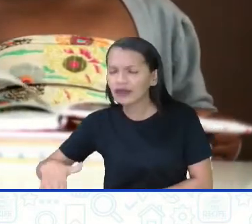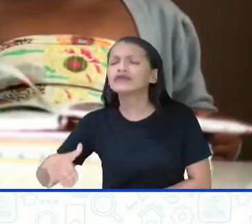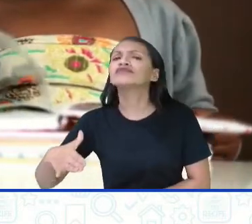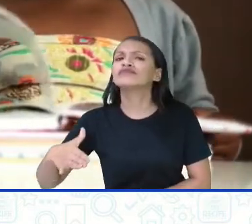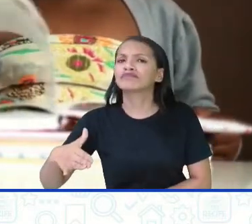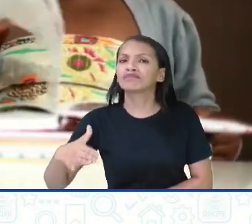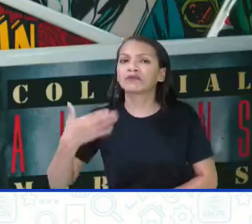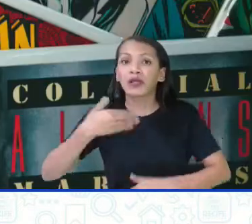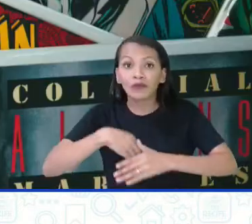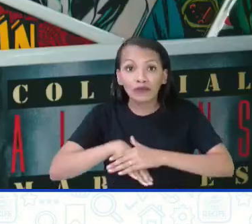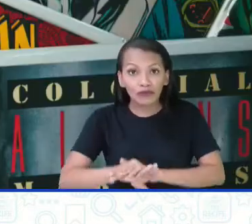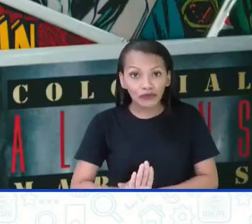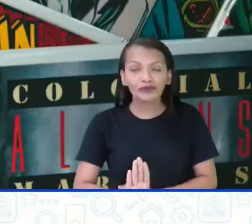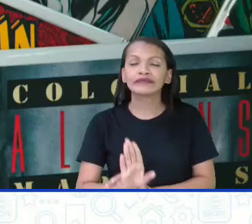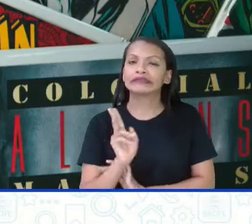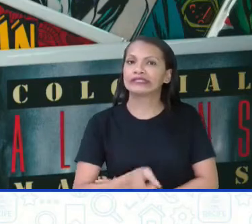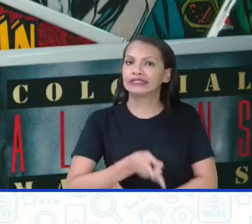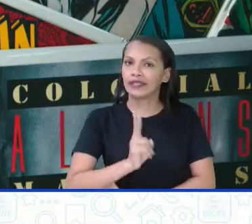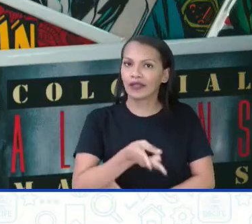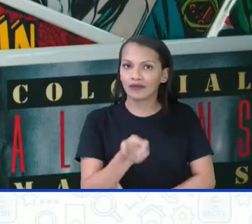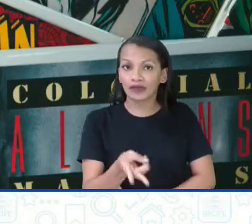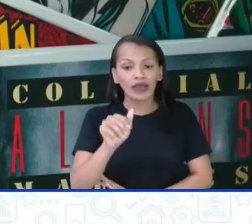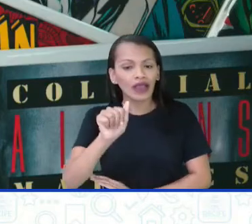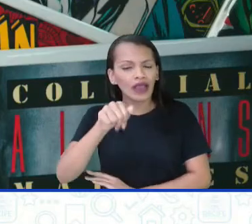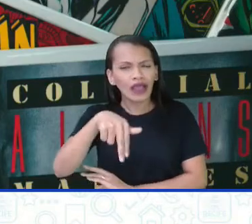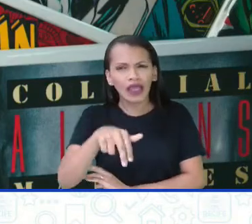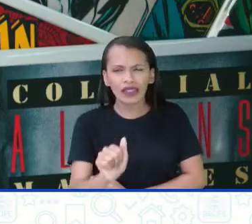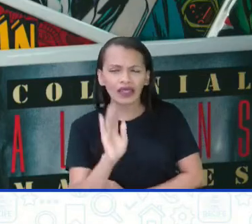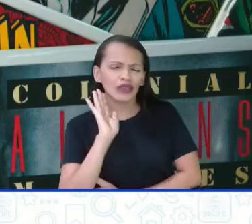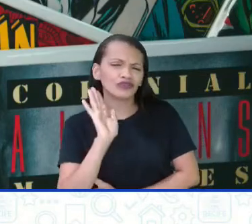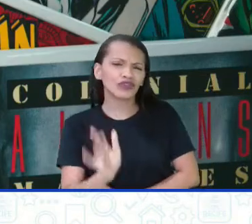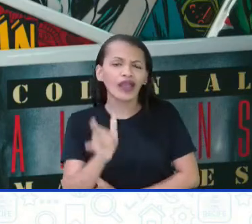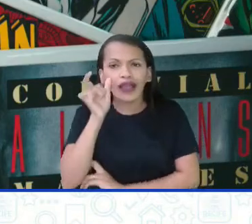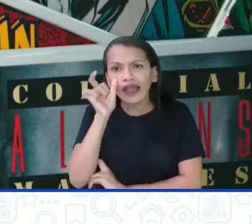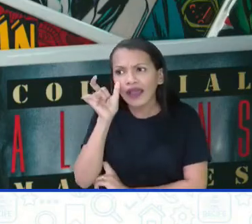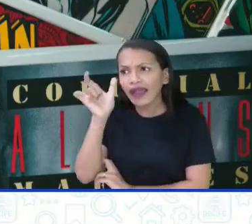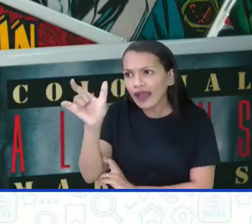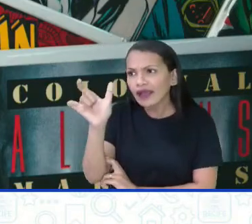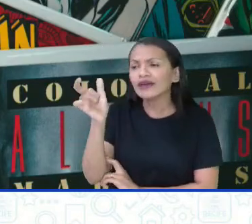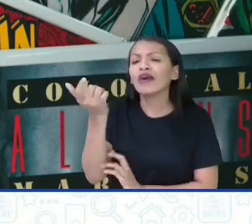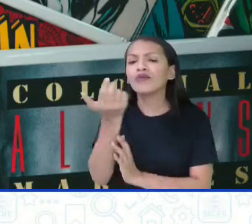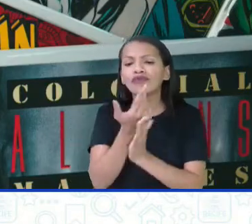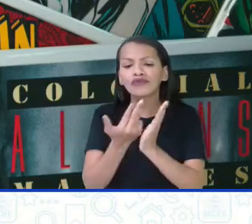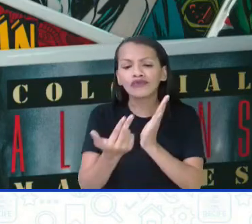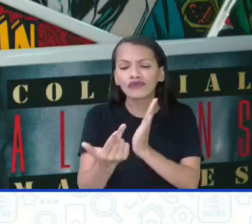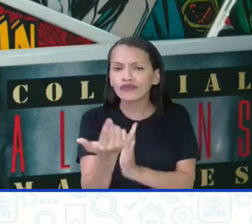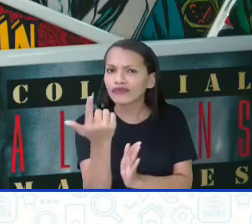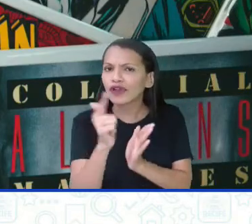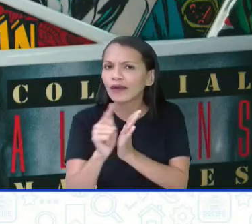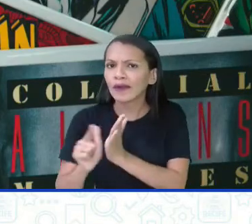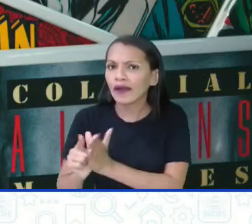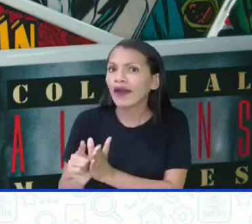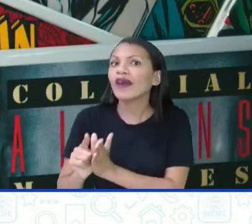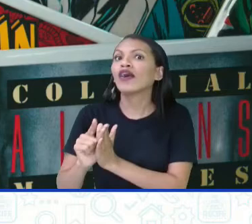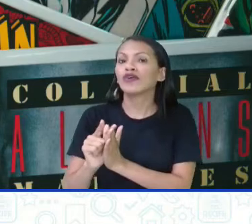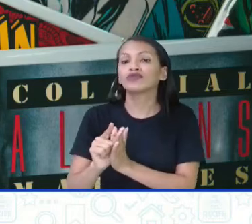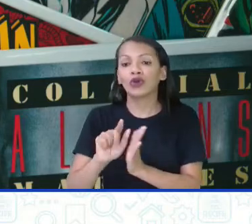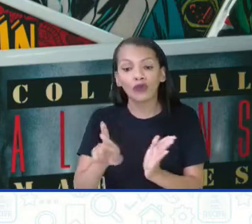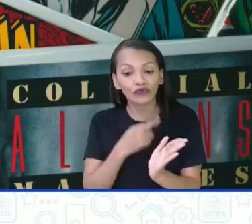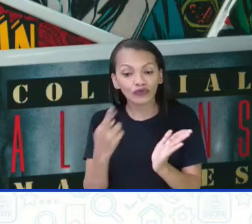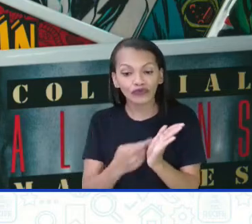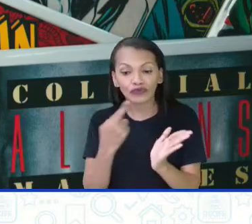constante. Ultimamente, Ana está um pouco interessada em quadrinhos, revistas de